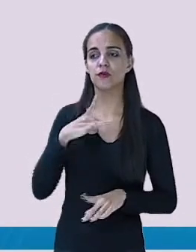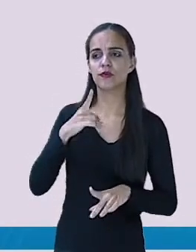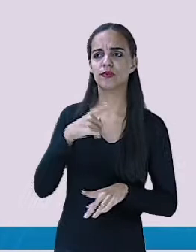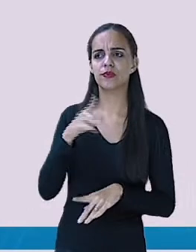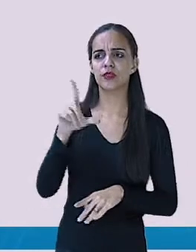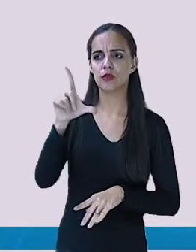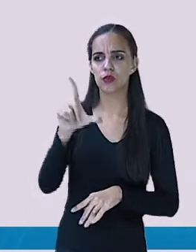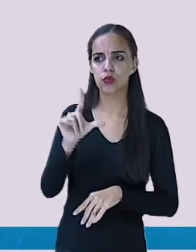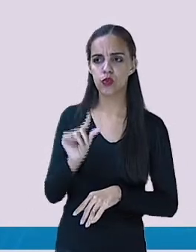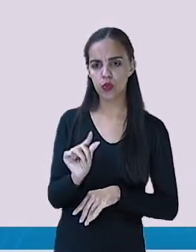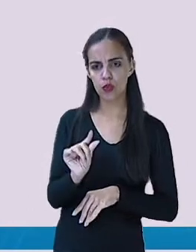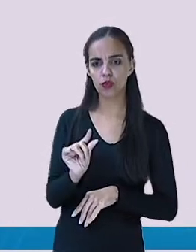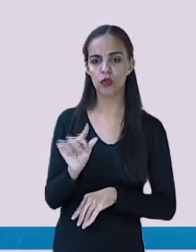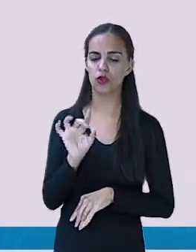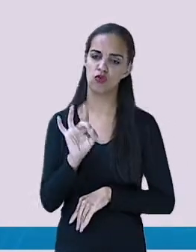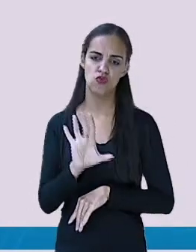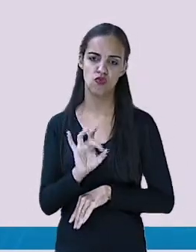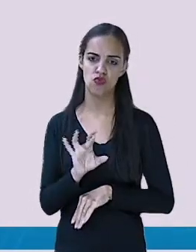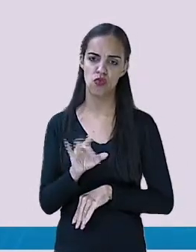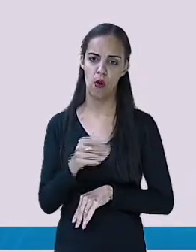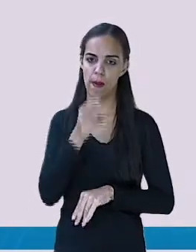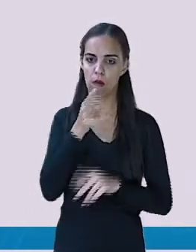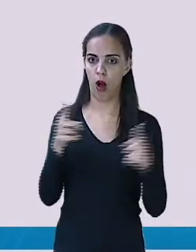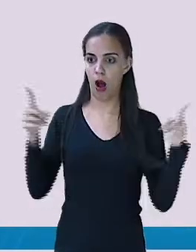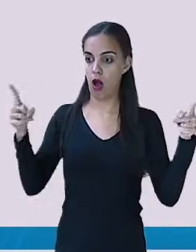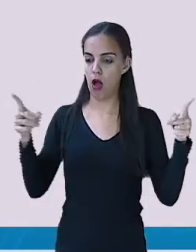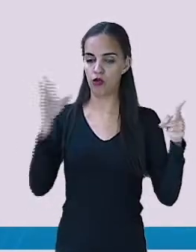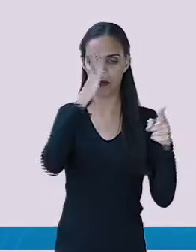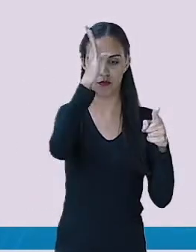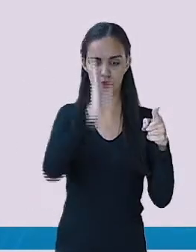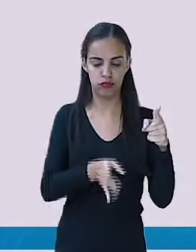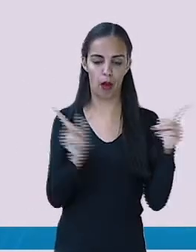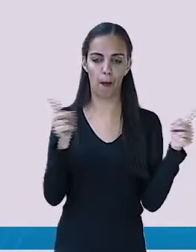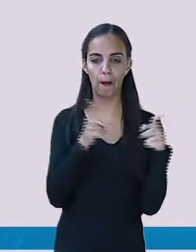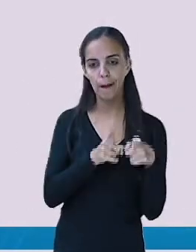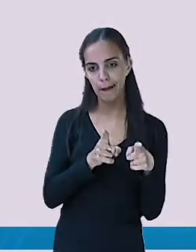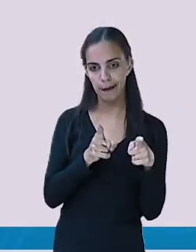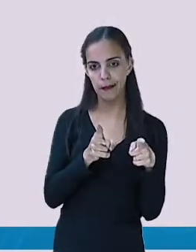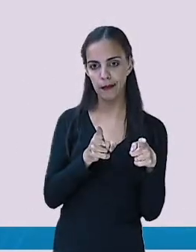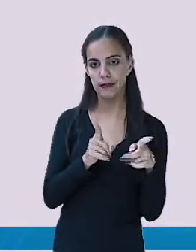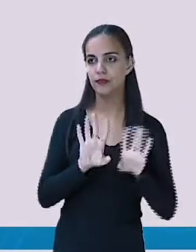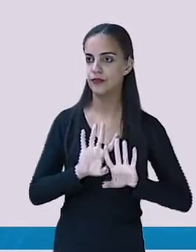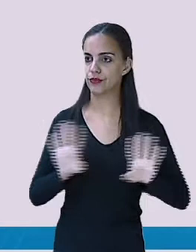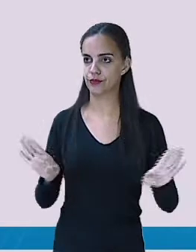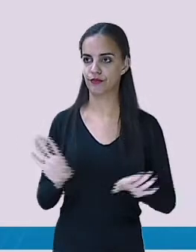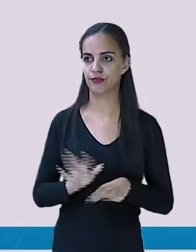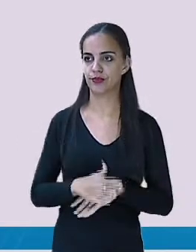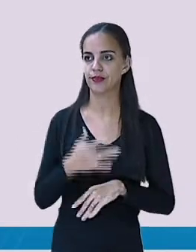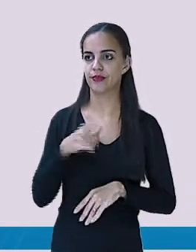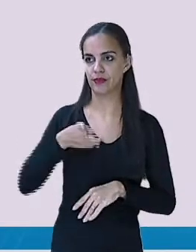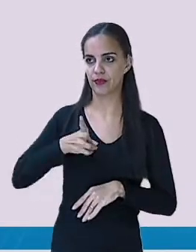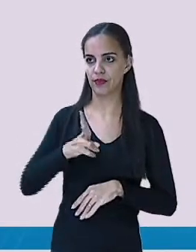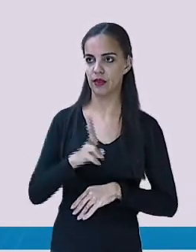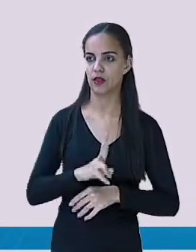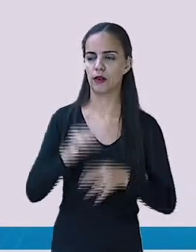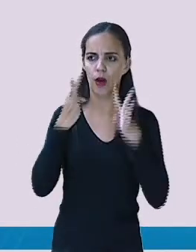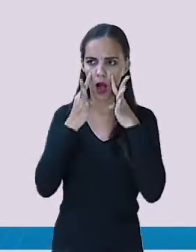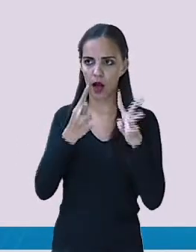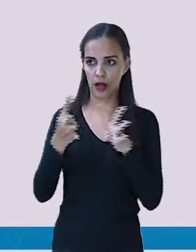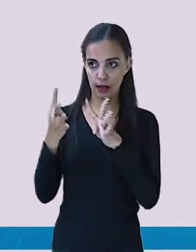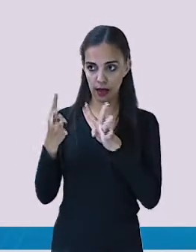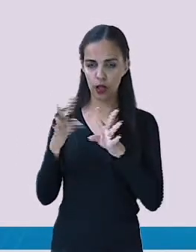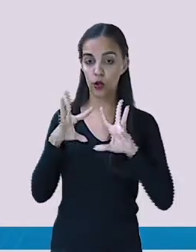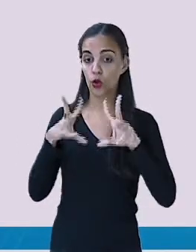diminuir o tamanho Tá mas as propriedades vão continuar as